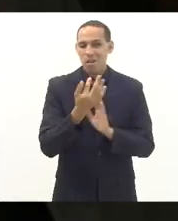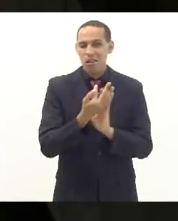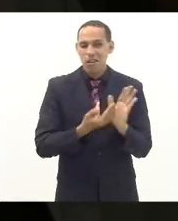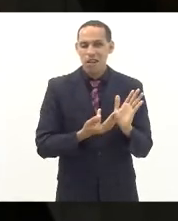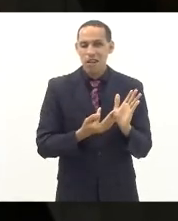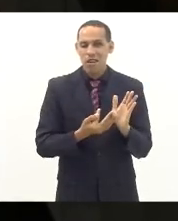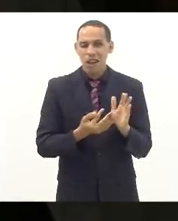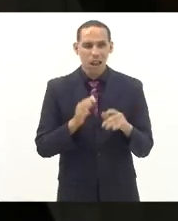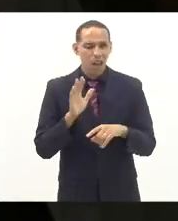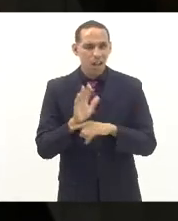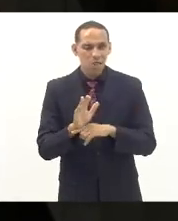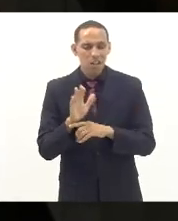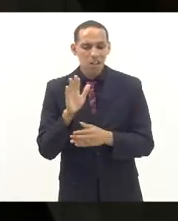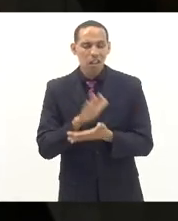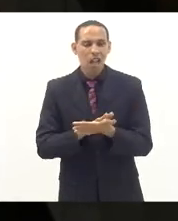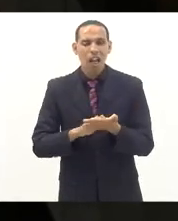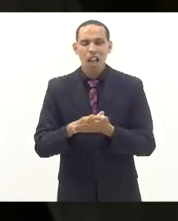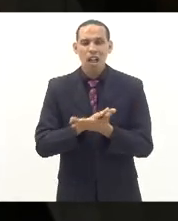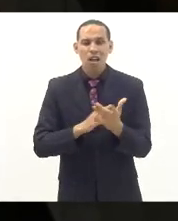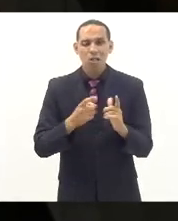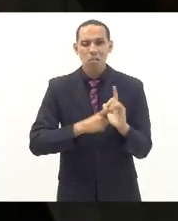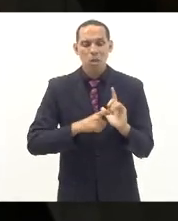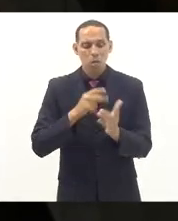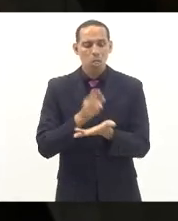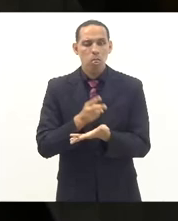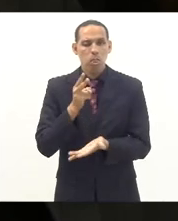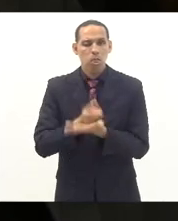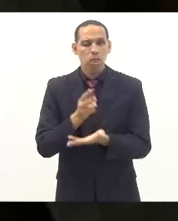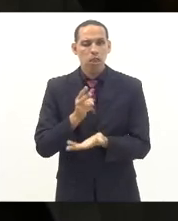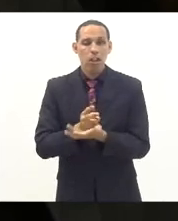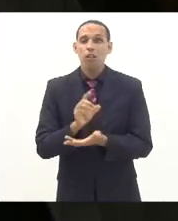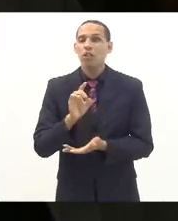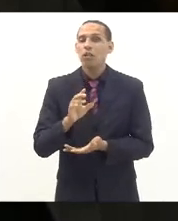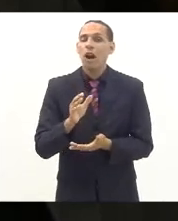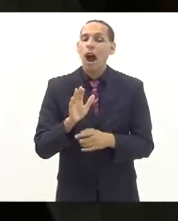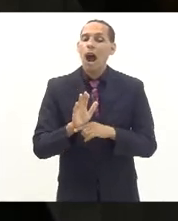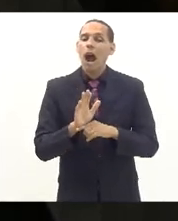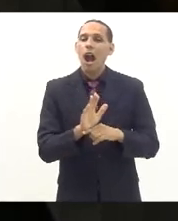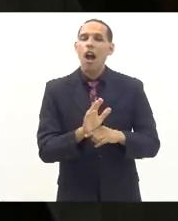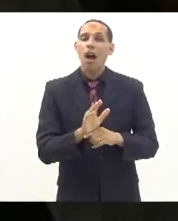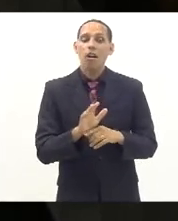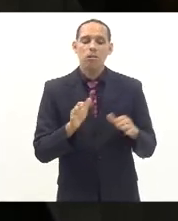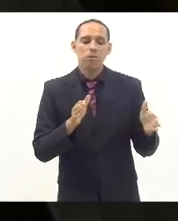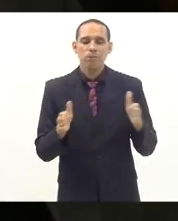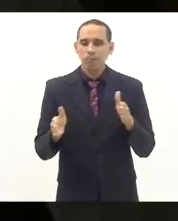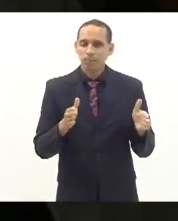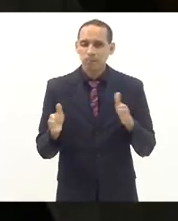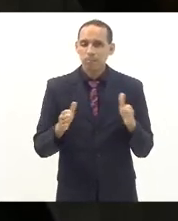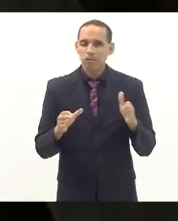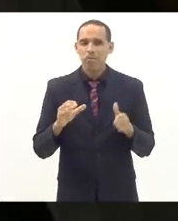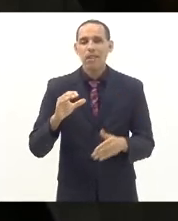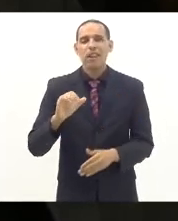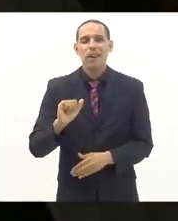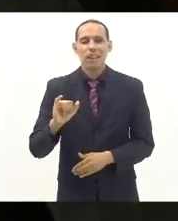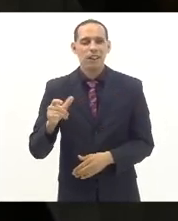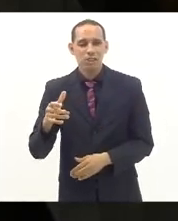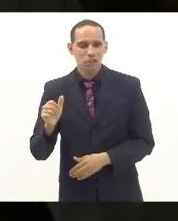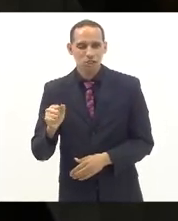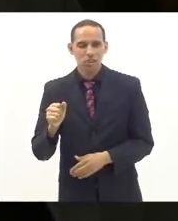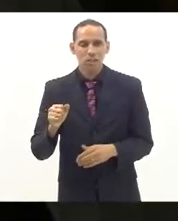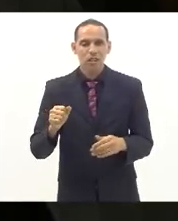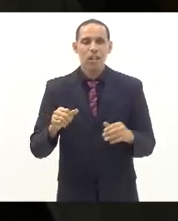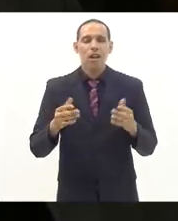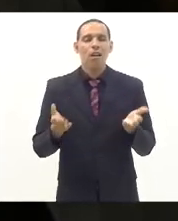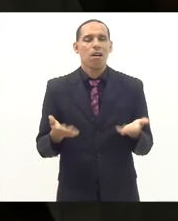resolve nada o endividamento público é uma livro de caixa momentâneo temporário que permite um fluxo